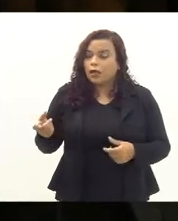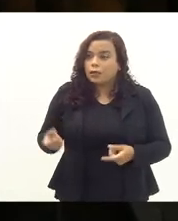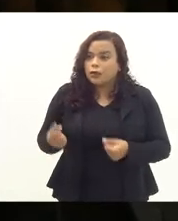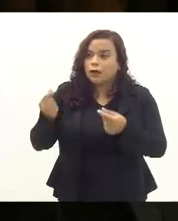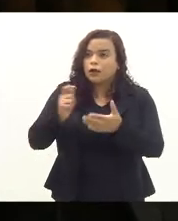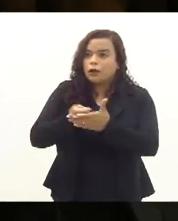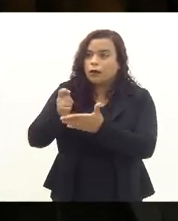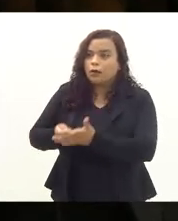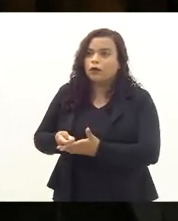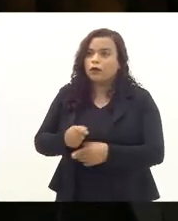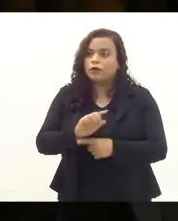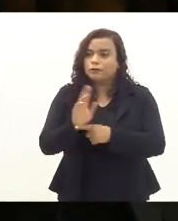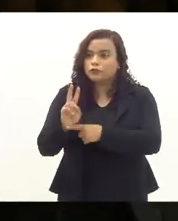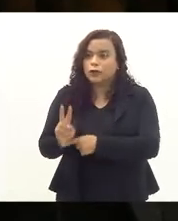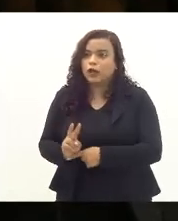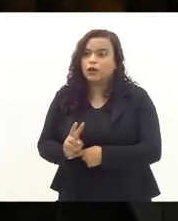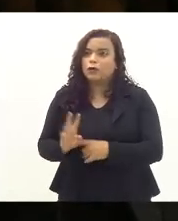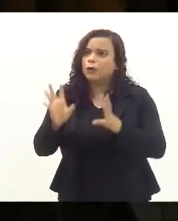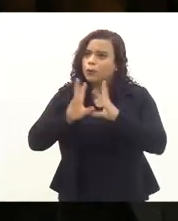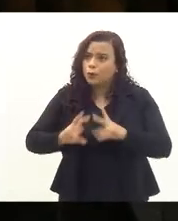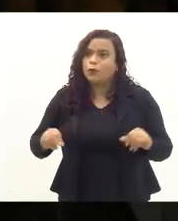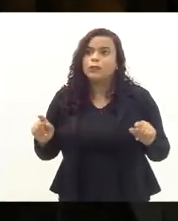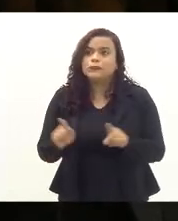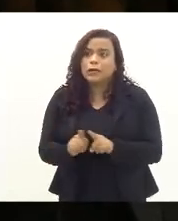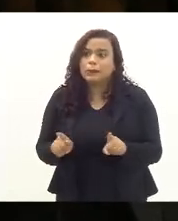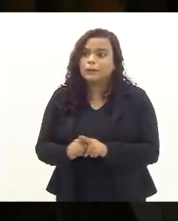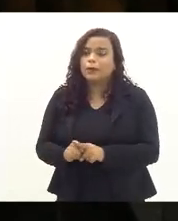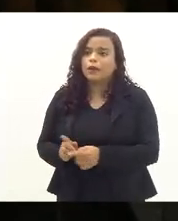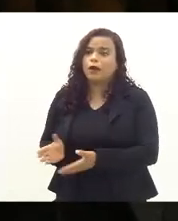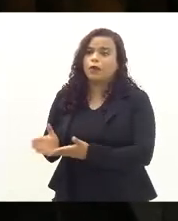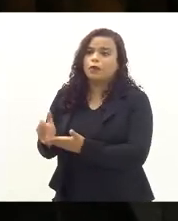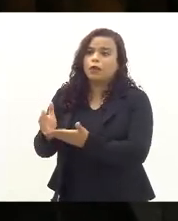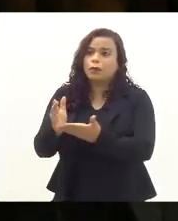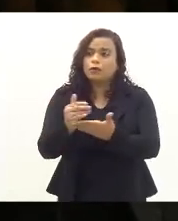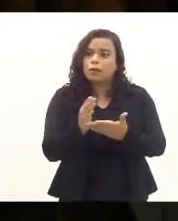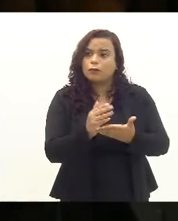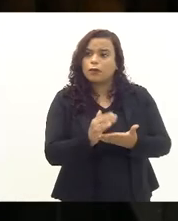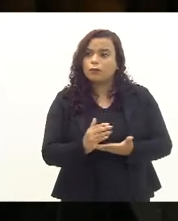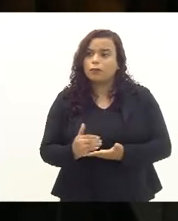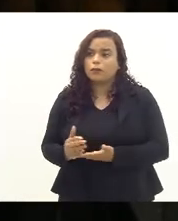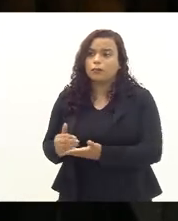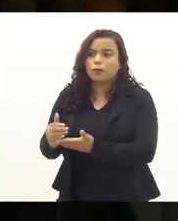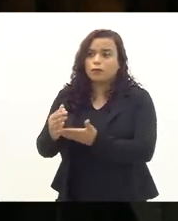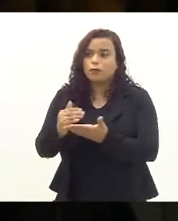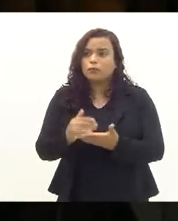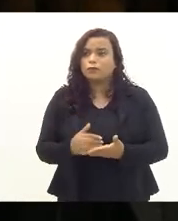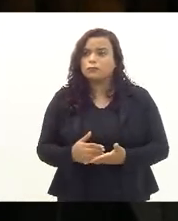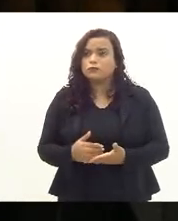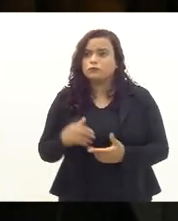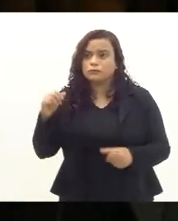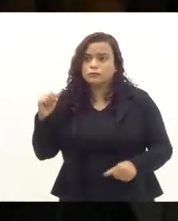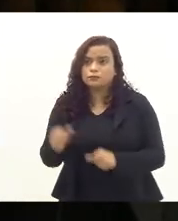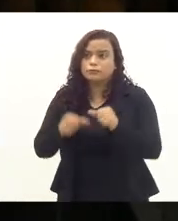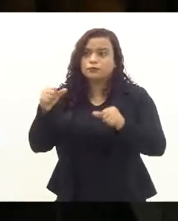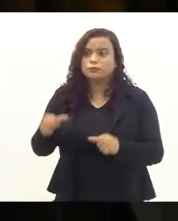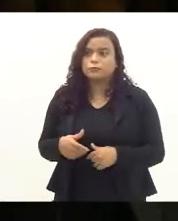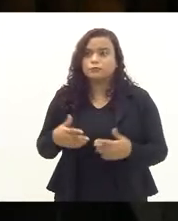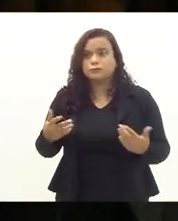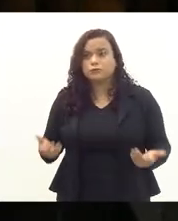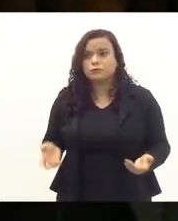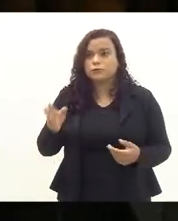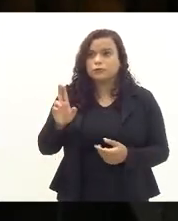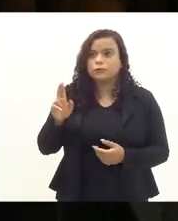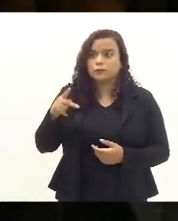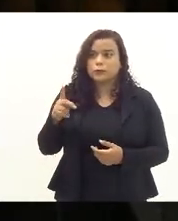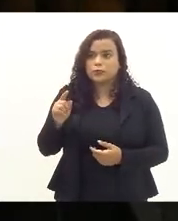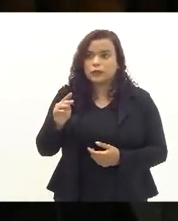um com uma máquina pública arrecadatória tivesse up to date e com todas as desculpas